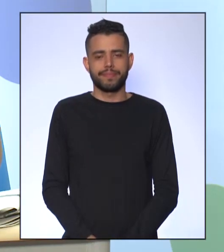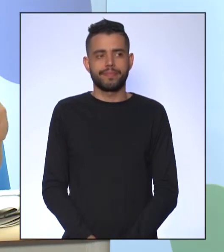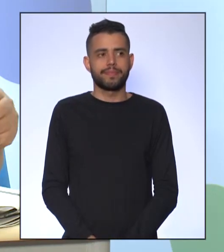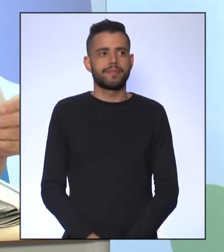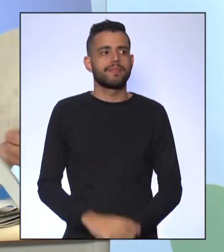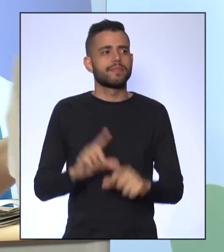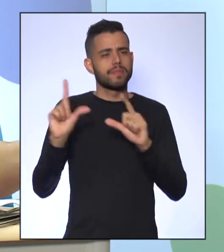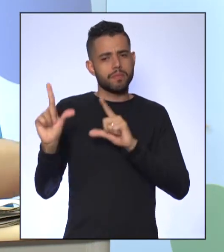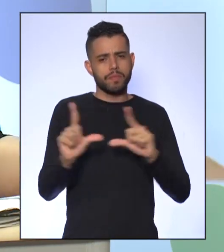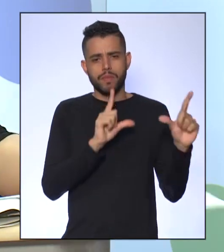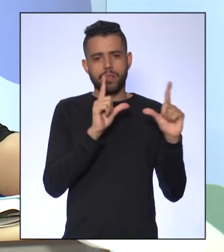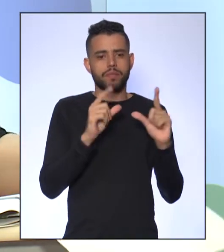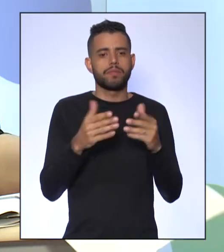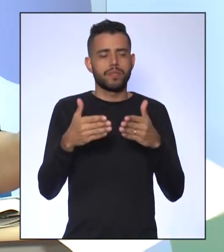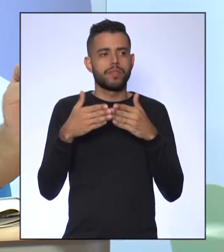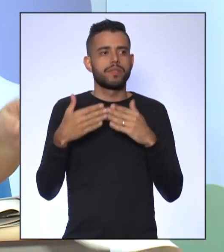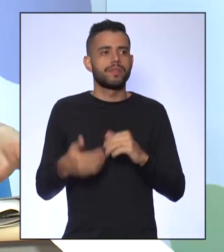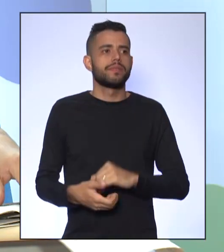Próxima, por favor.